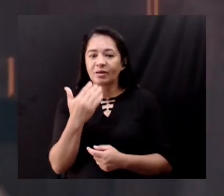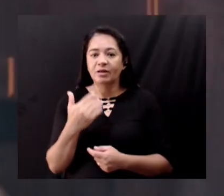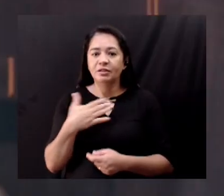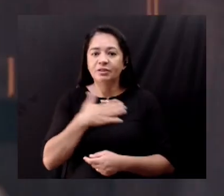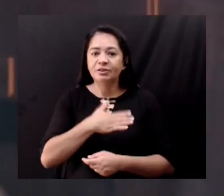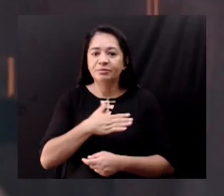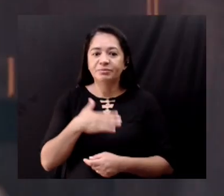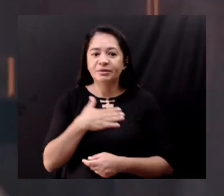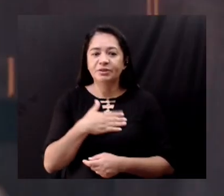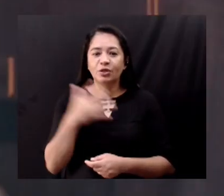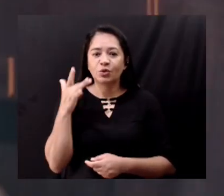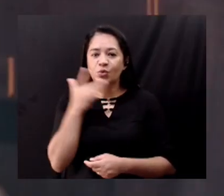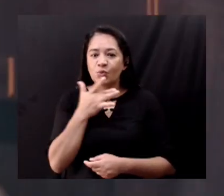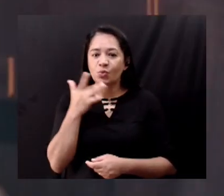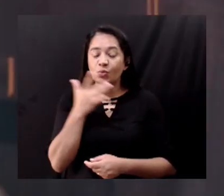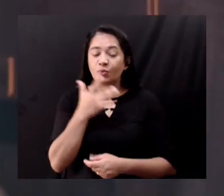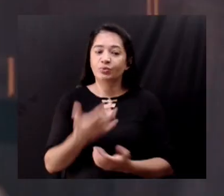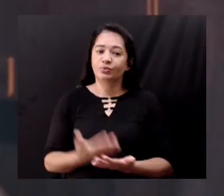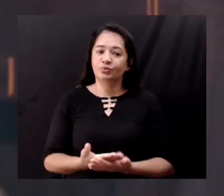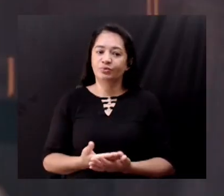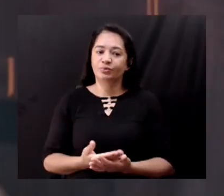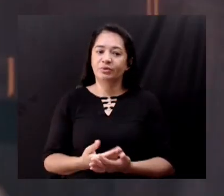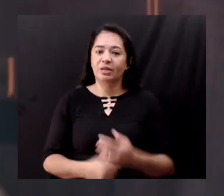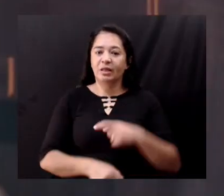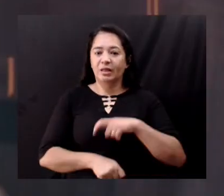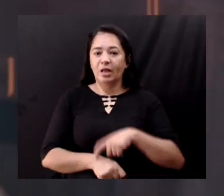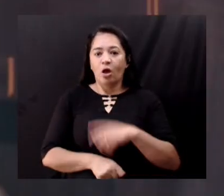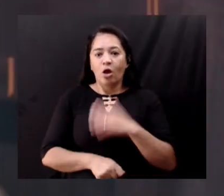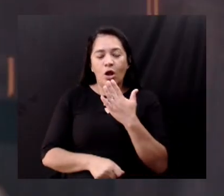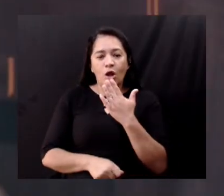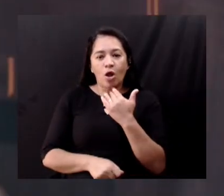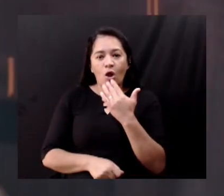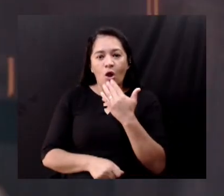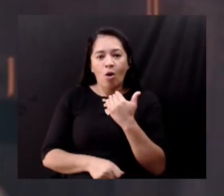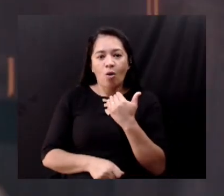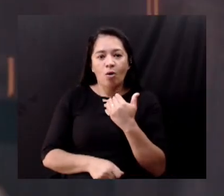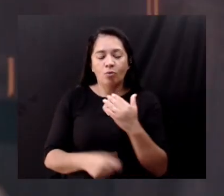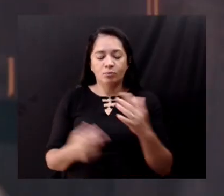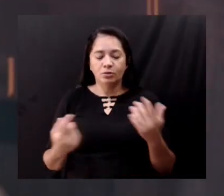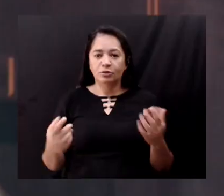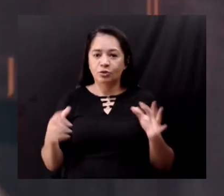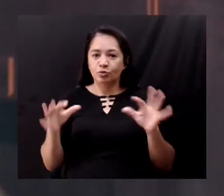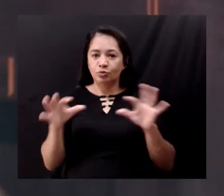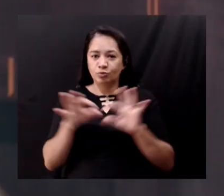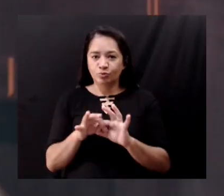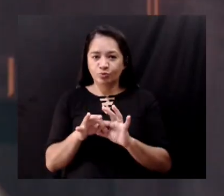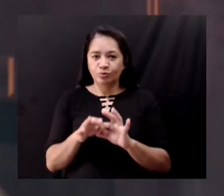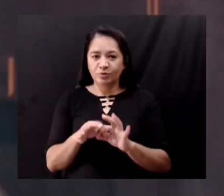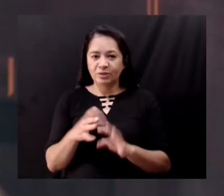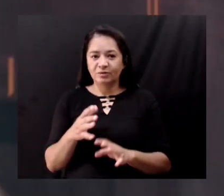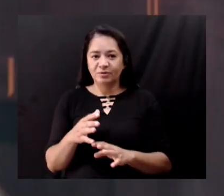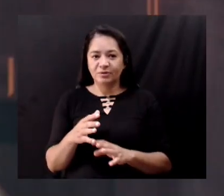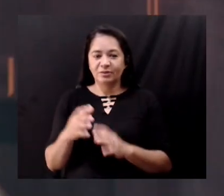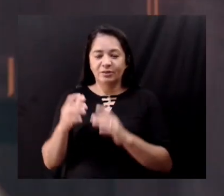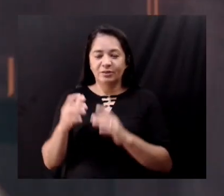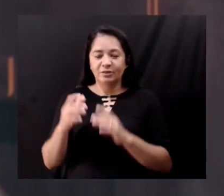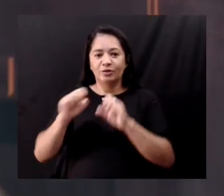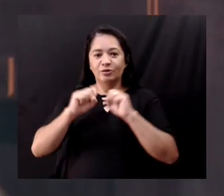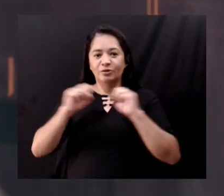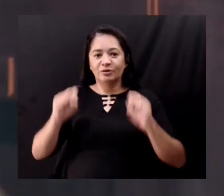gente. E ao consumir esses alimentos que têm essa combinação, eles geralmente ativam o nosso sistema de recompensa lá no